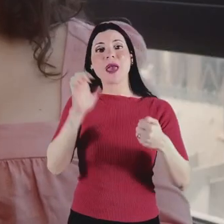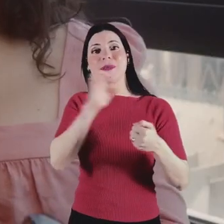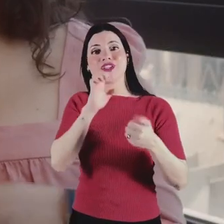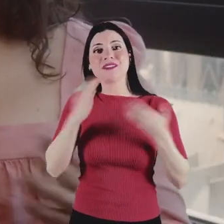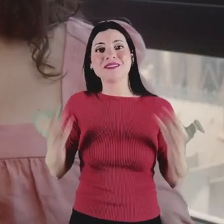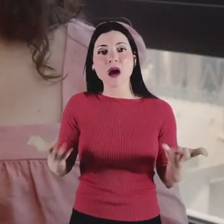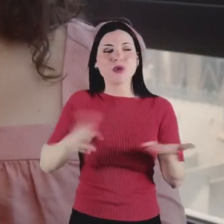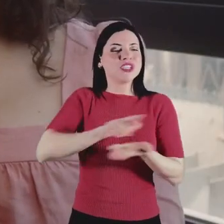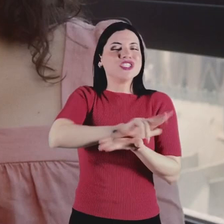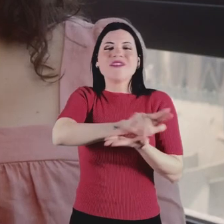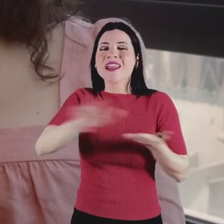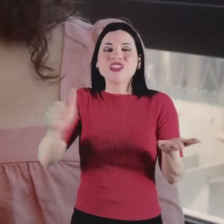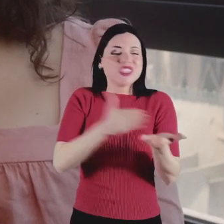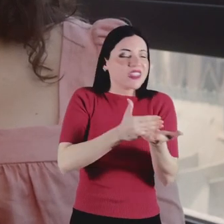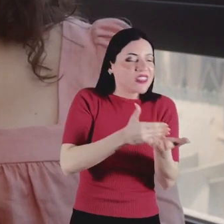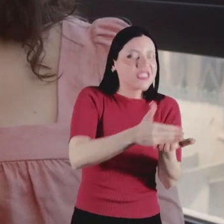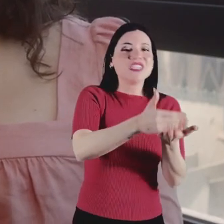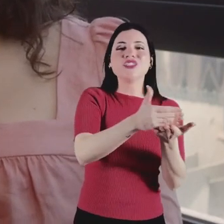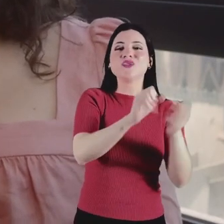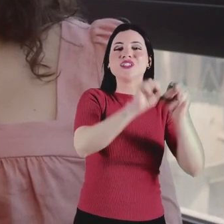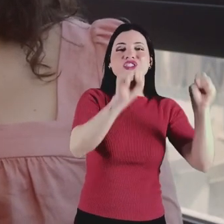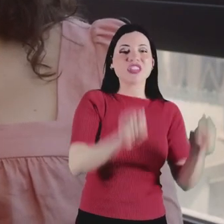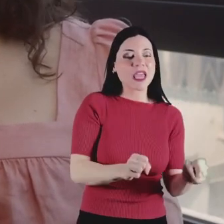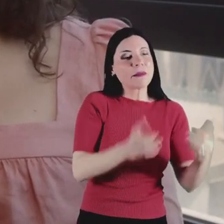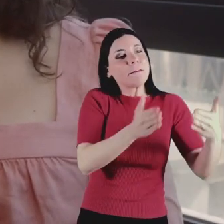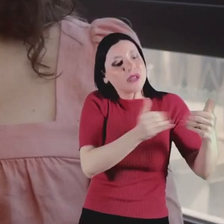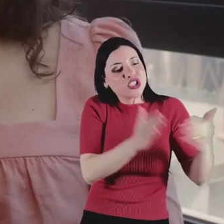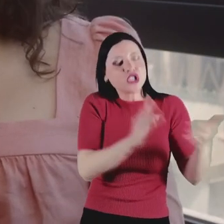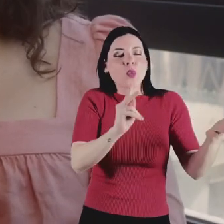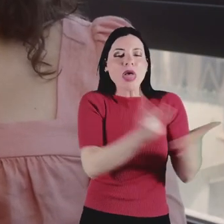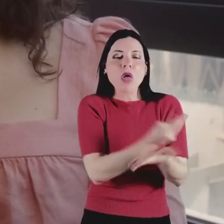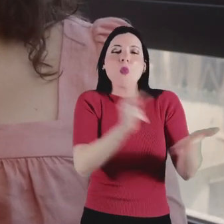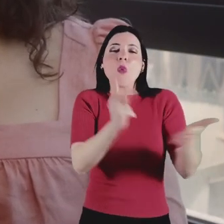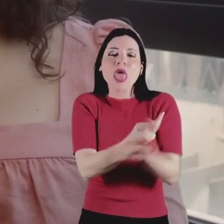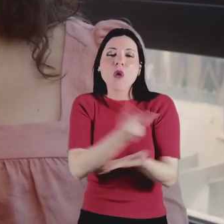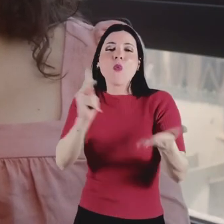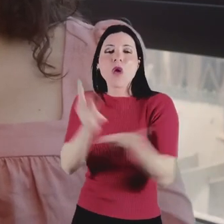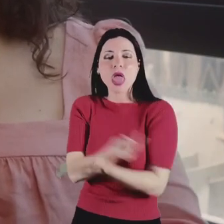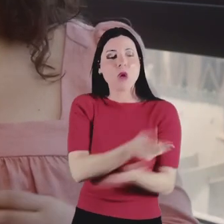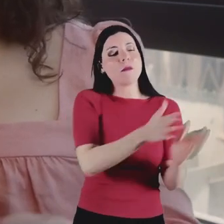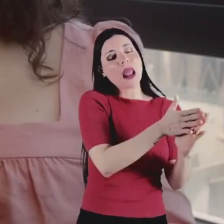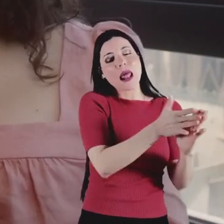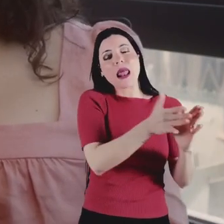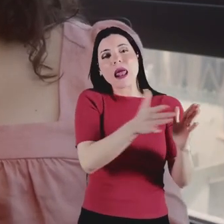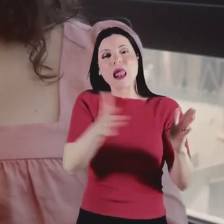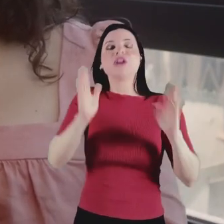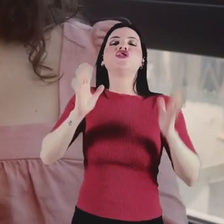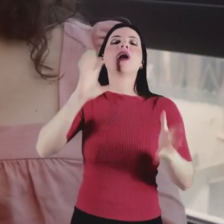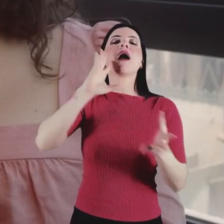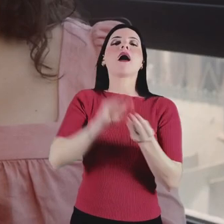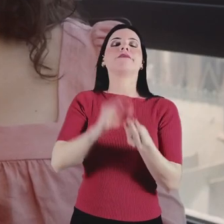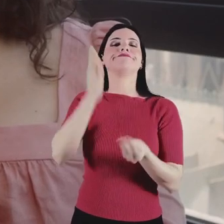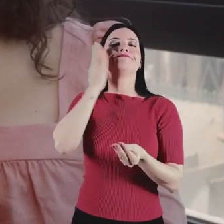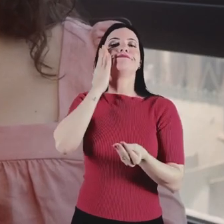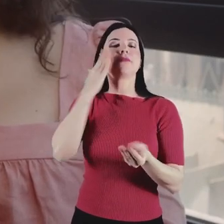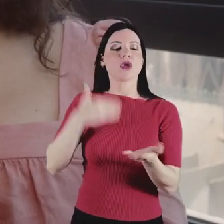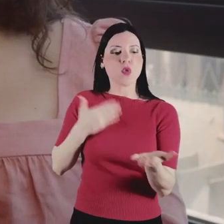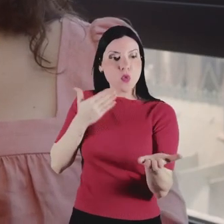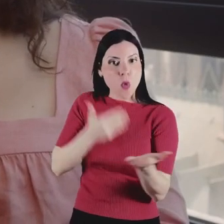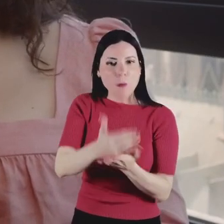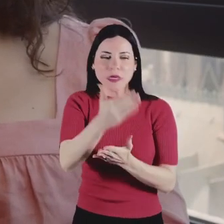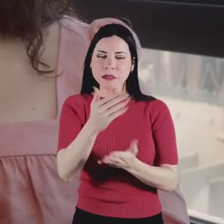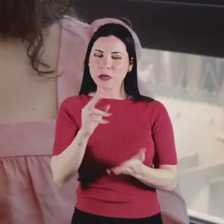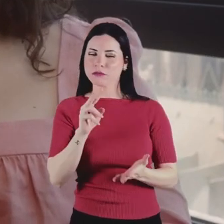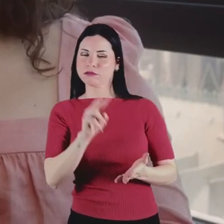Todos os erros possíveis ali em relação ao pedido do auxílio emergencial estavam mais ou menos mapeados e eu comecei